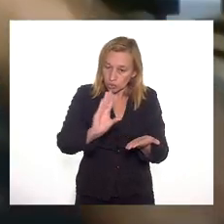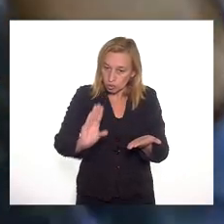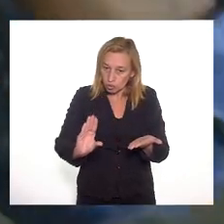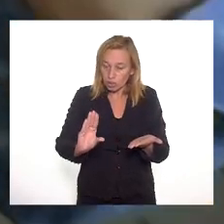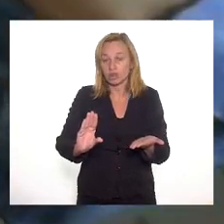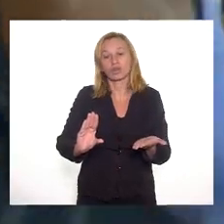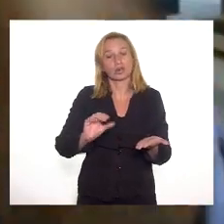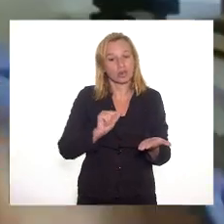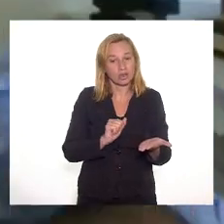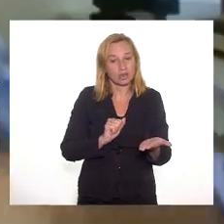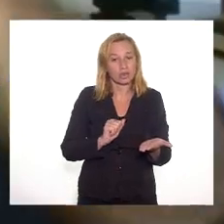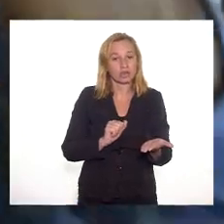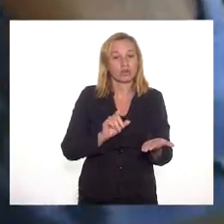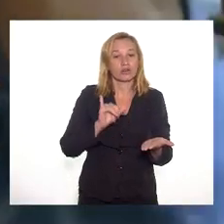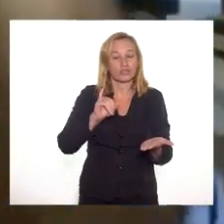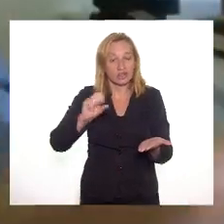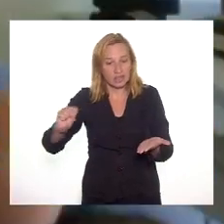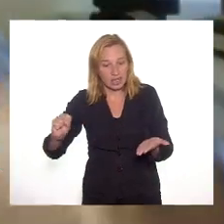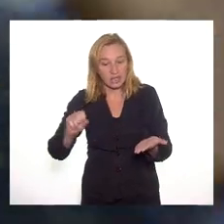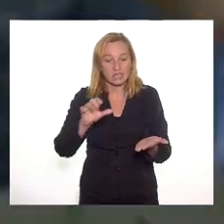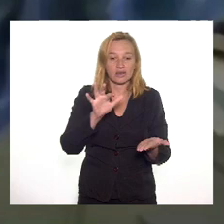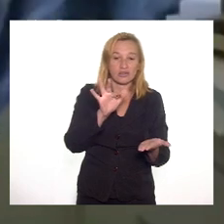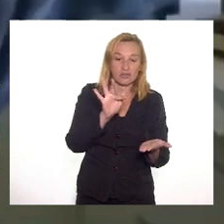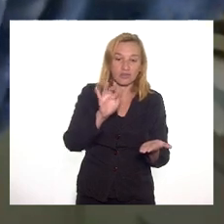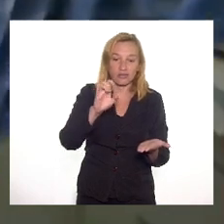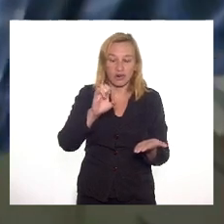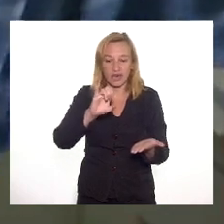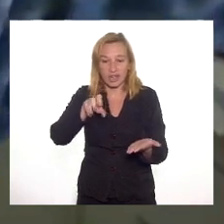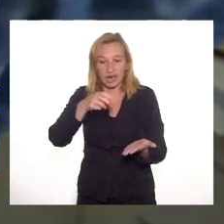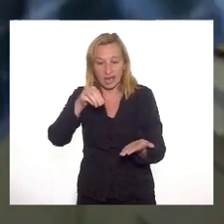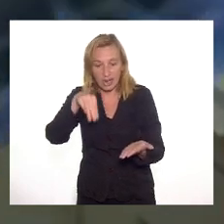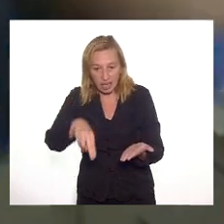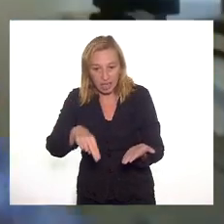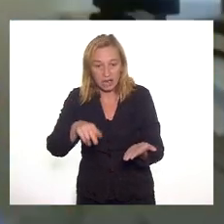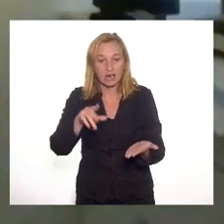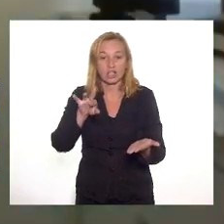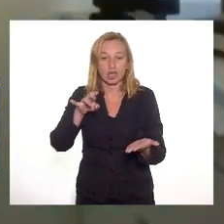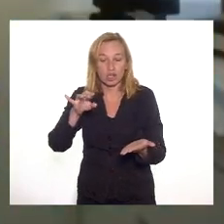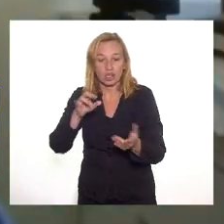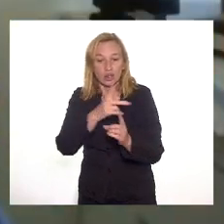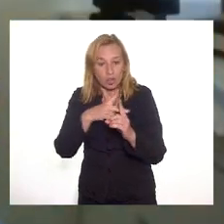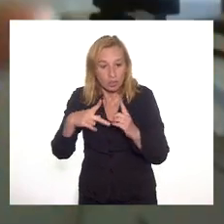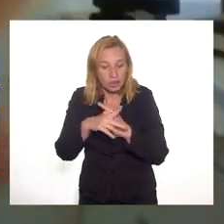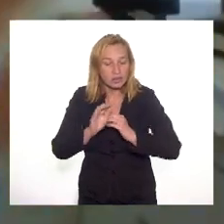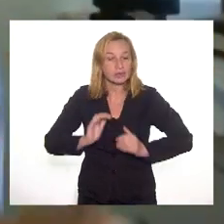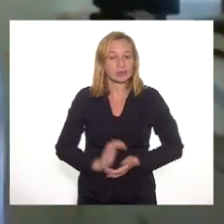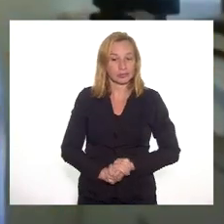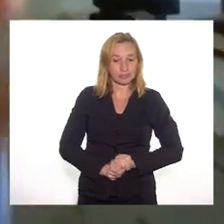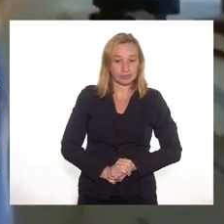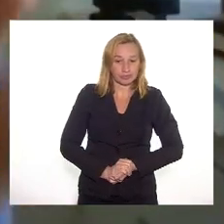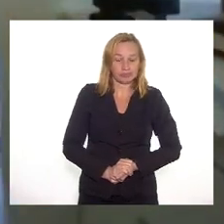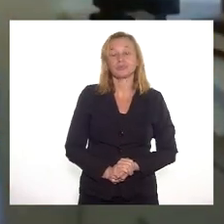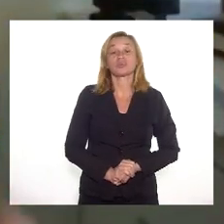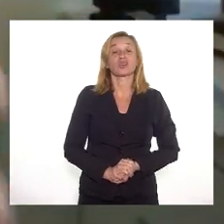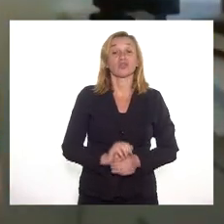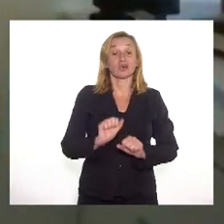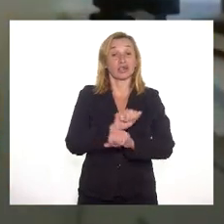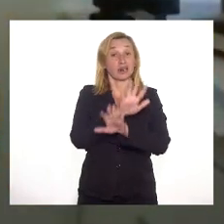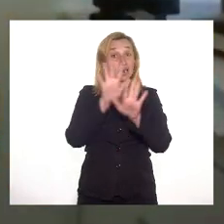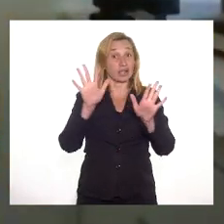capitalizar o FISED, o FECAM e o Rio Previdência. Então, isso tem que ficar